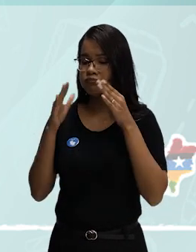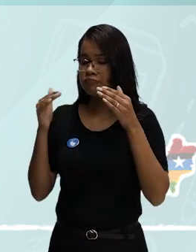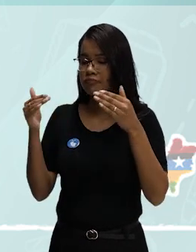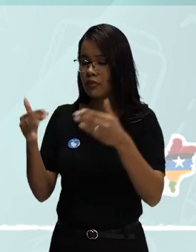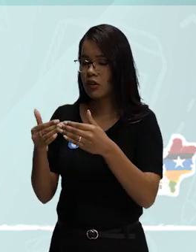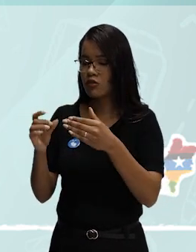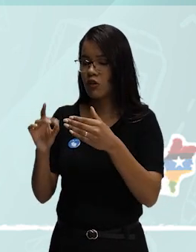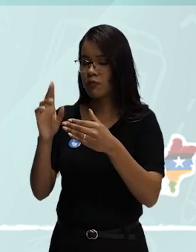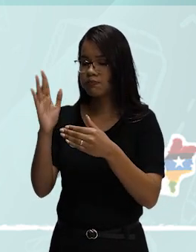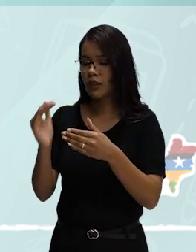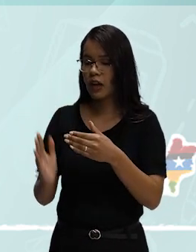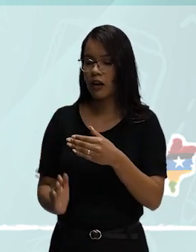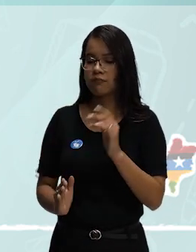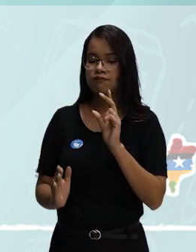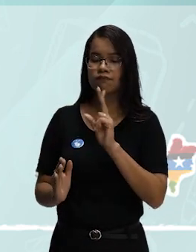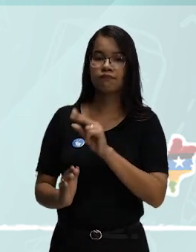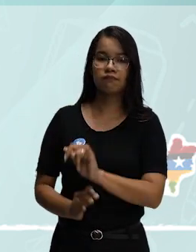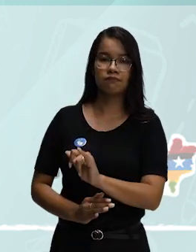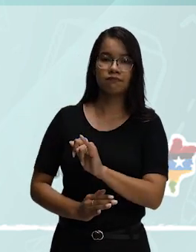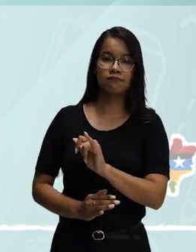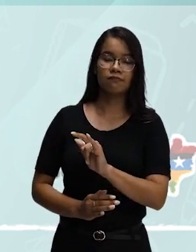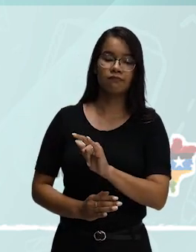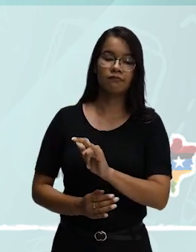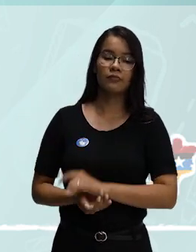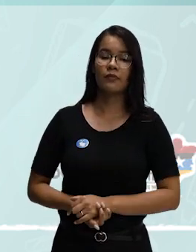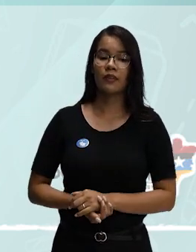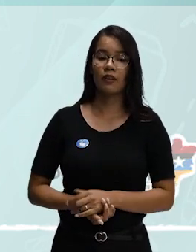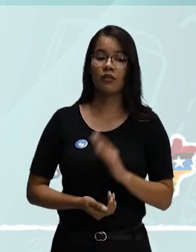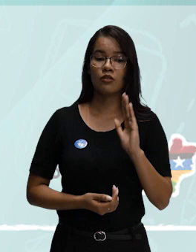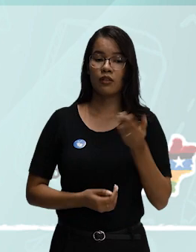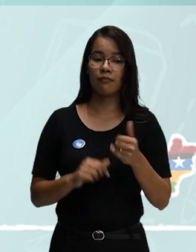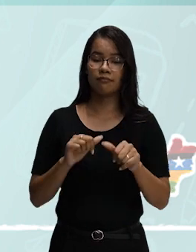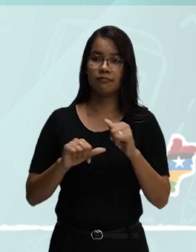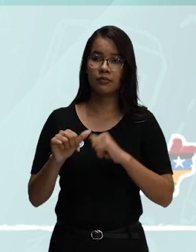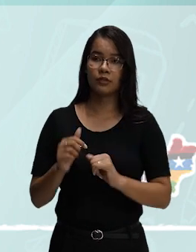Poesia Pau Brasil, certo? Aí, eu já mudei?